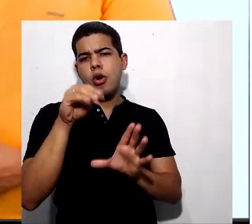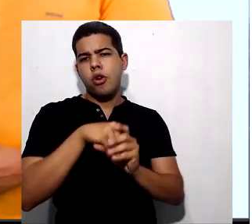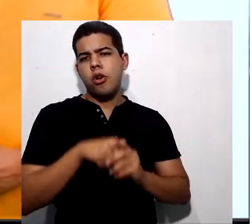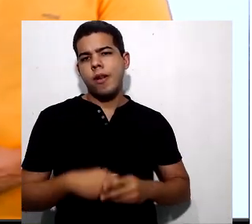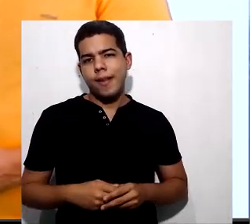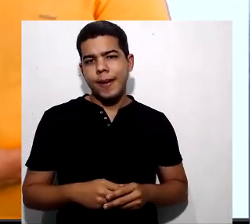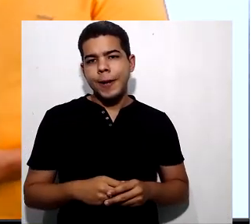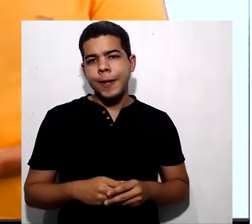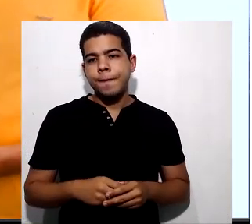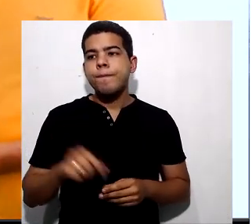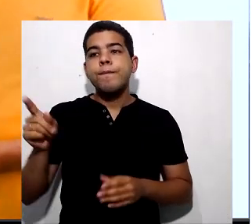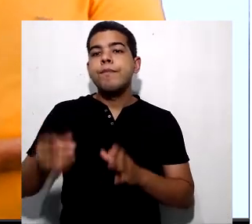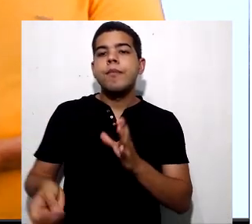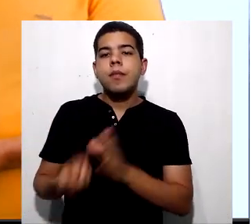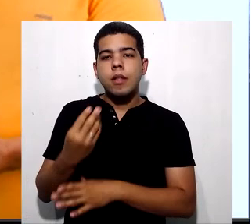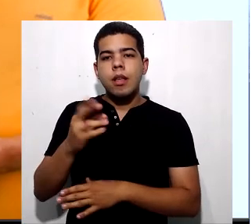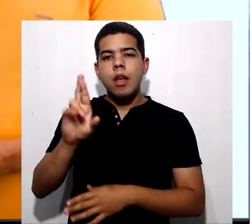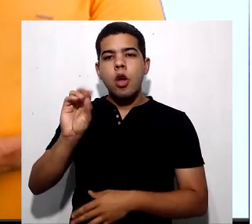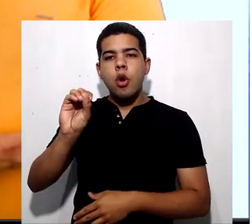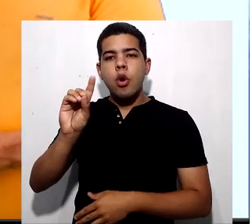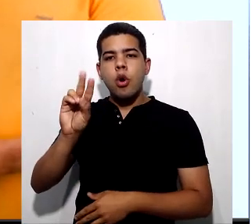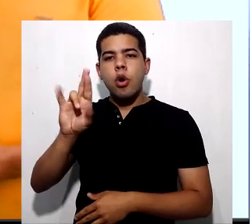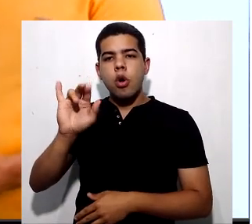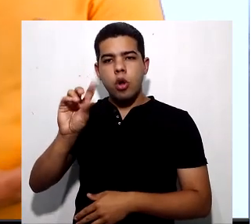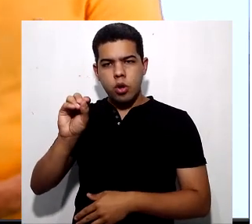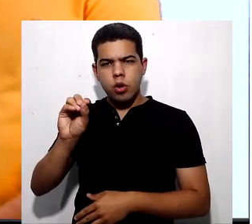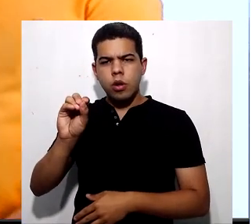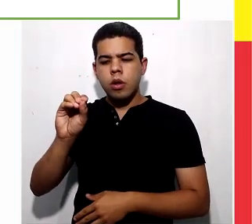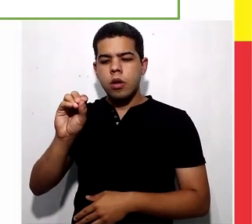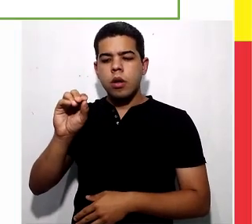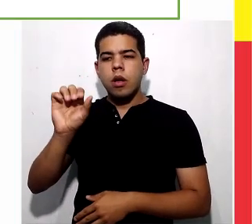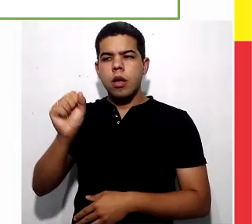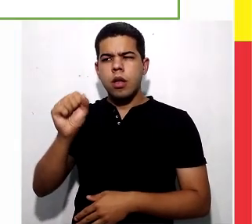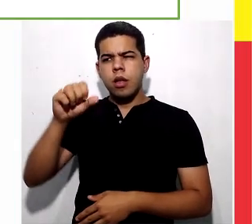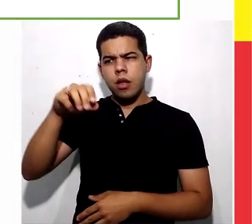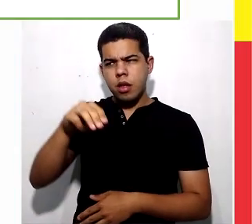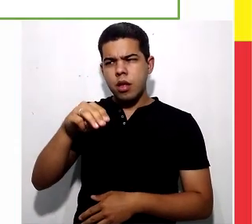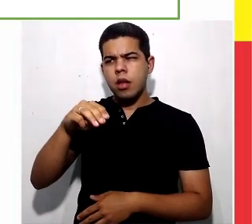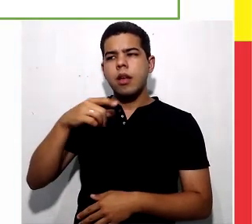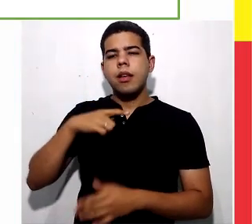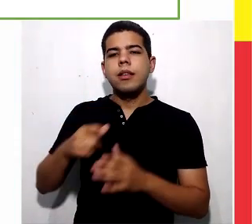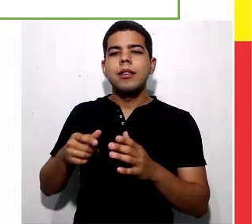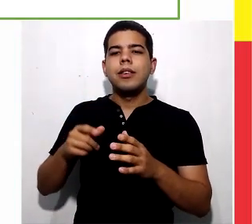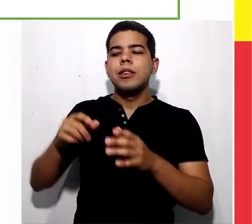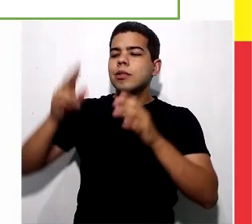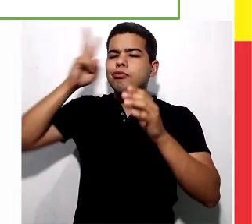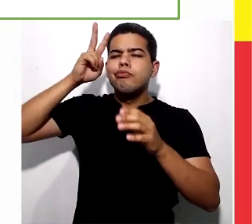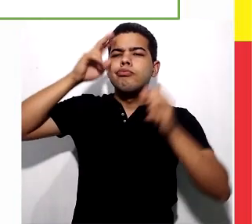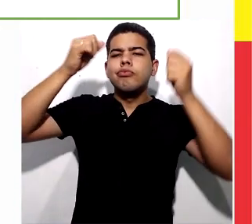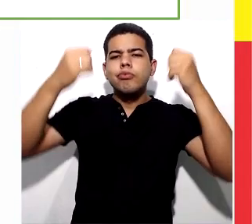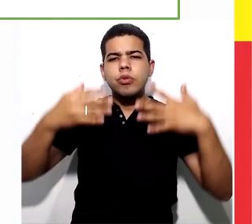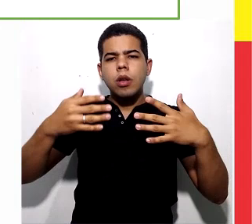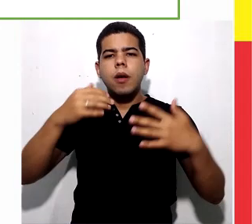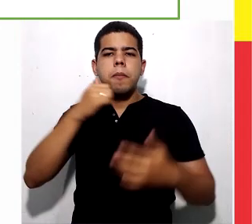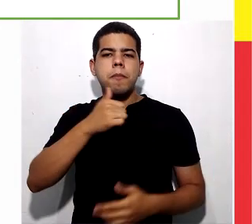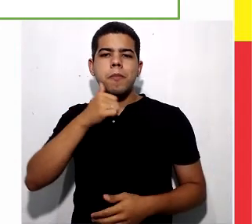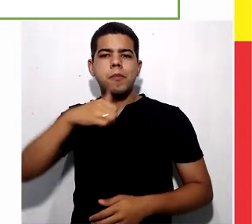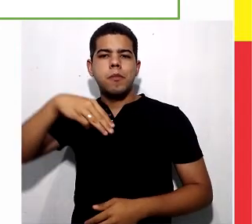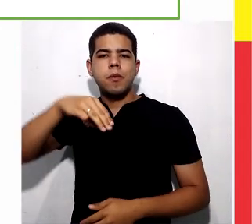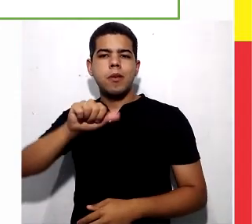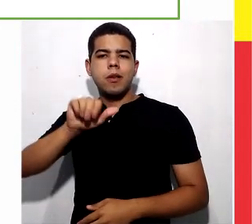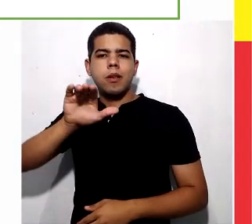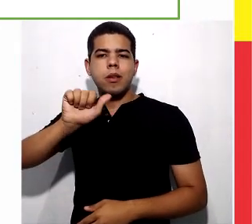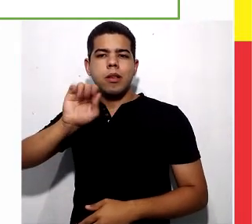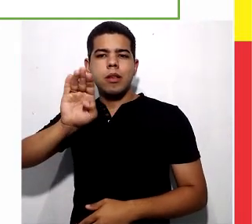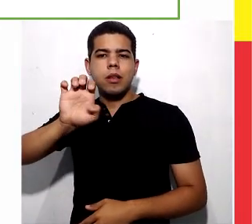ela cria Rodrigo S.M., que é o autor que conta a história de Macabeia, que vamos conhecer. Na verdade, o tormento advém de